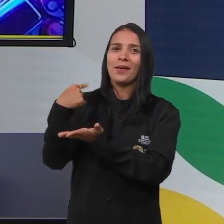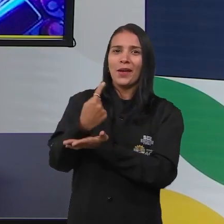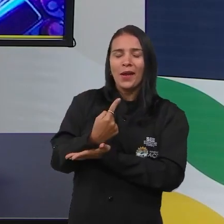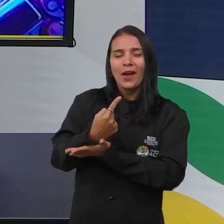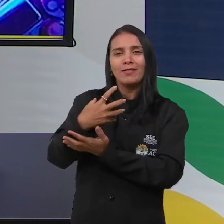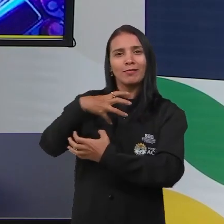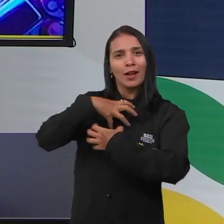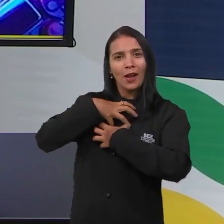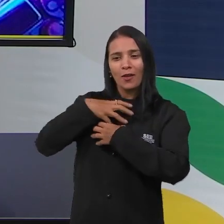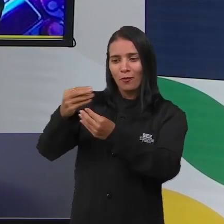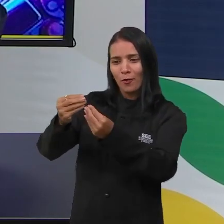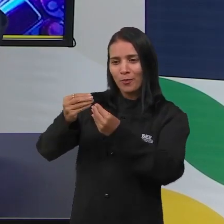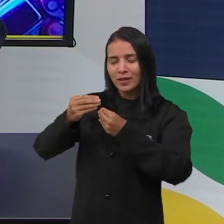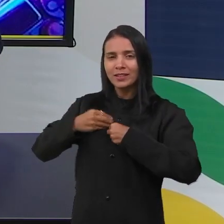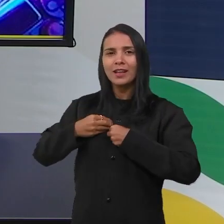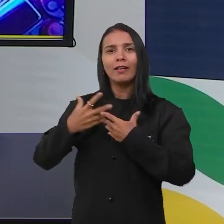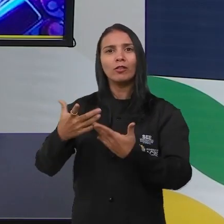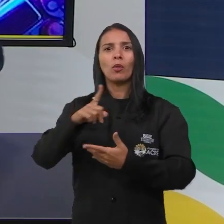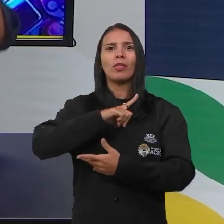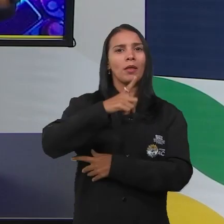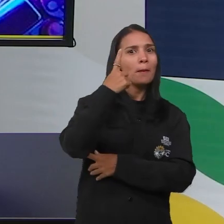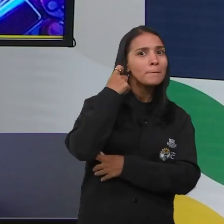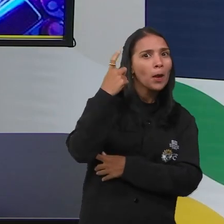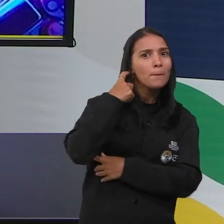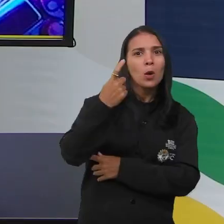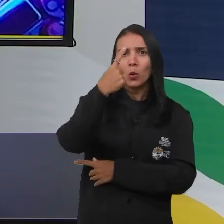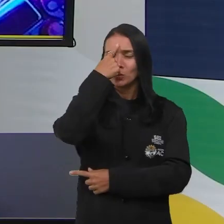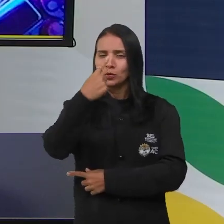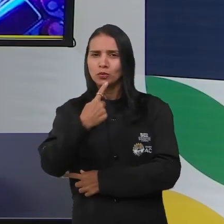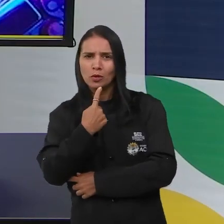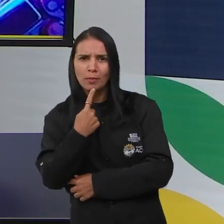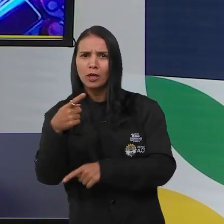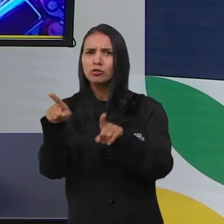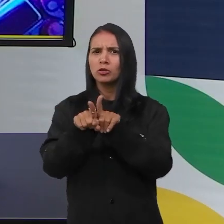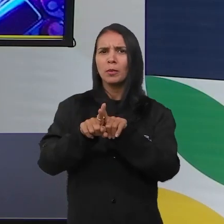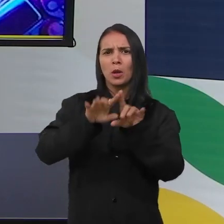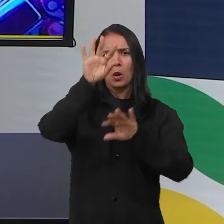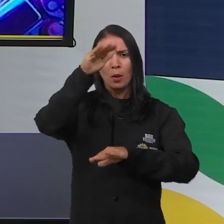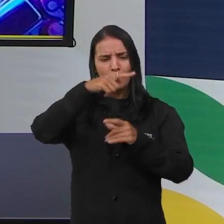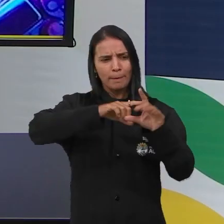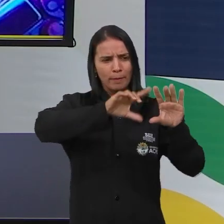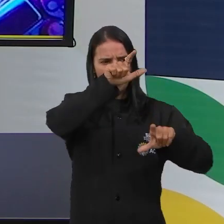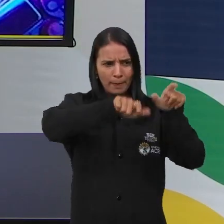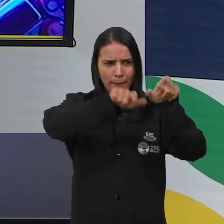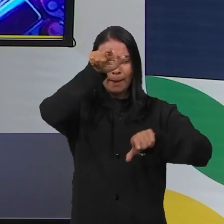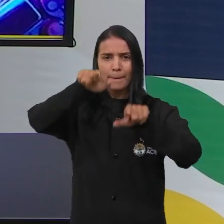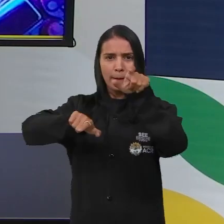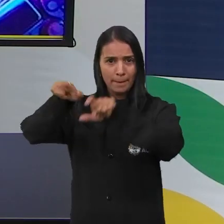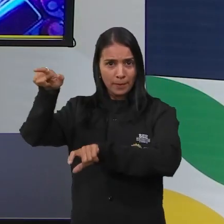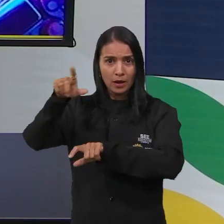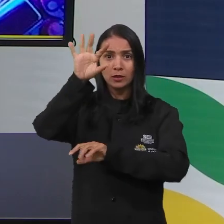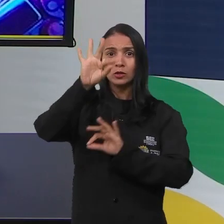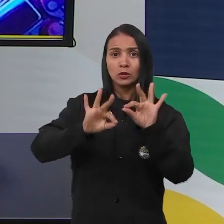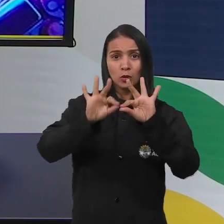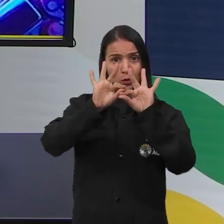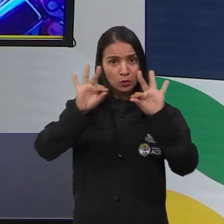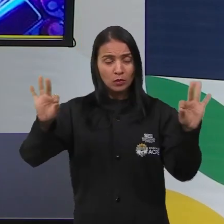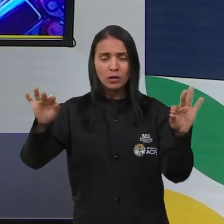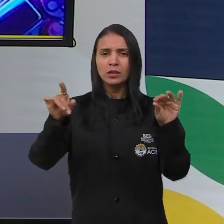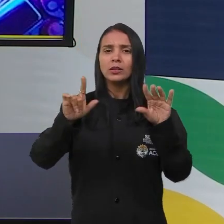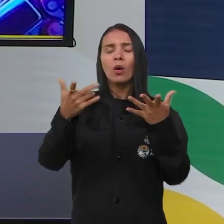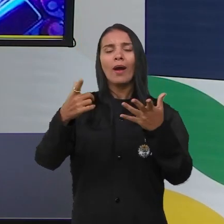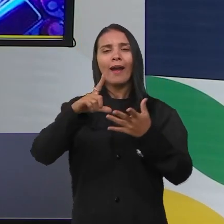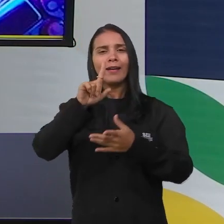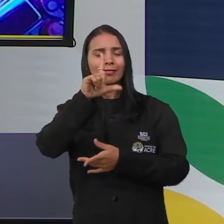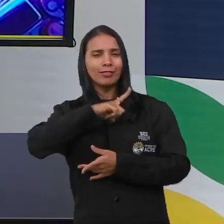o sentido e o entendimento. Então, vem áudio, vem imagem, vem gráficos. É essa reestruturação, tá bom? É um sentido como a gente vai